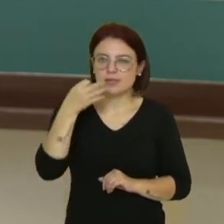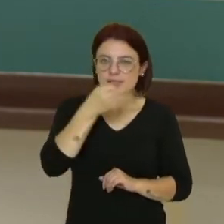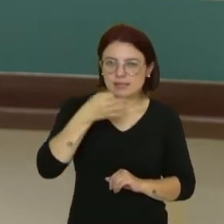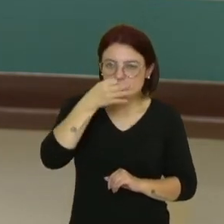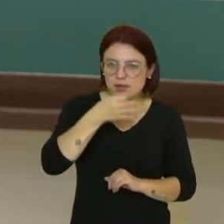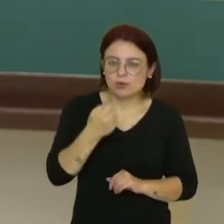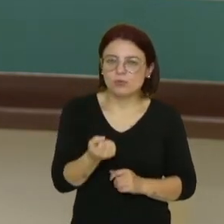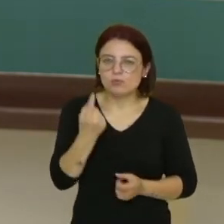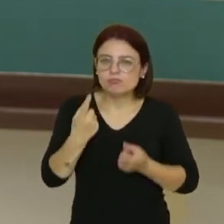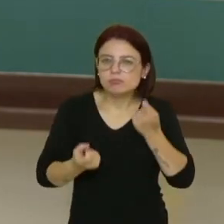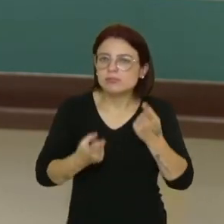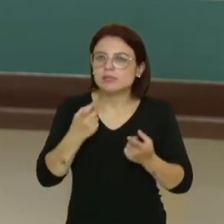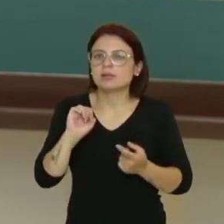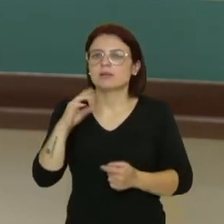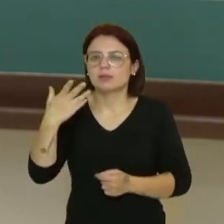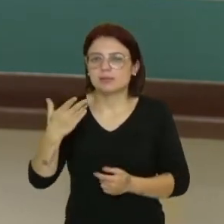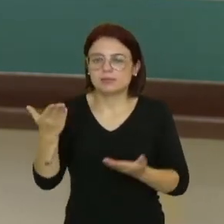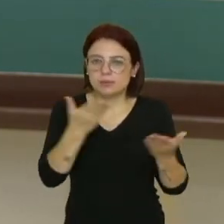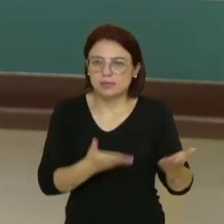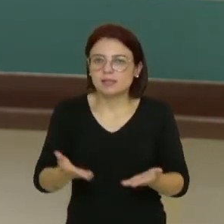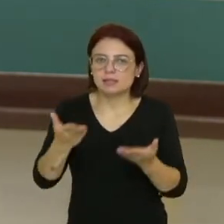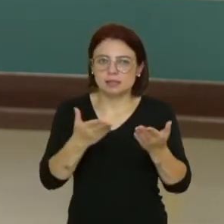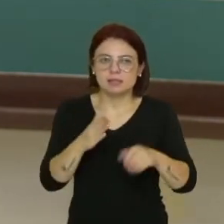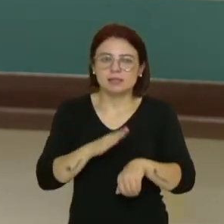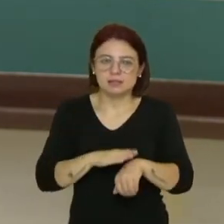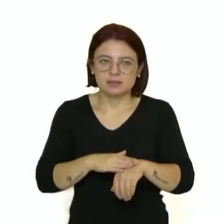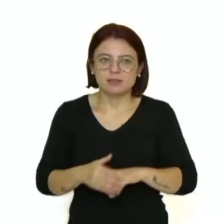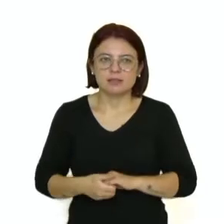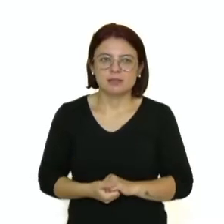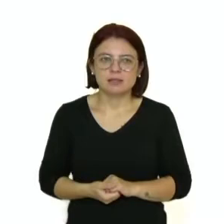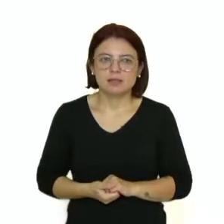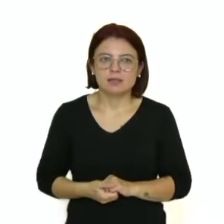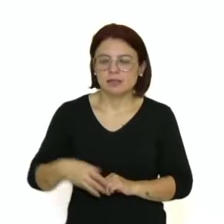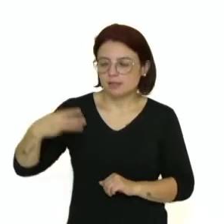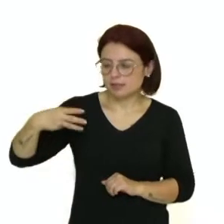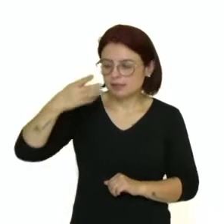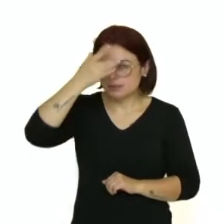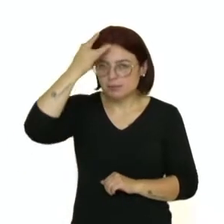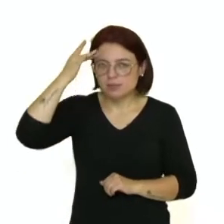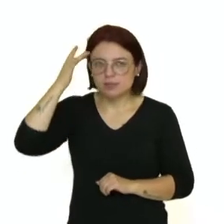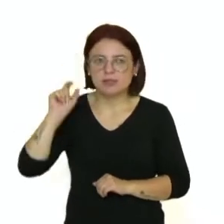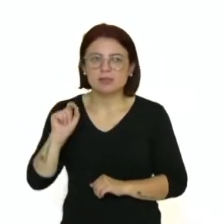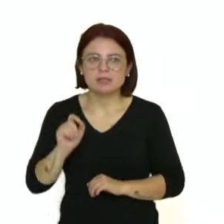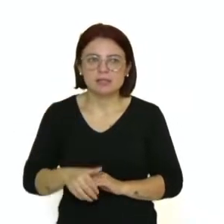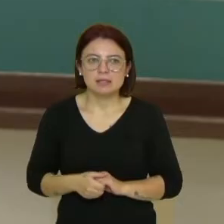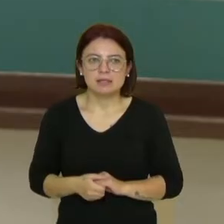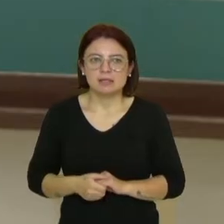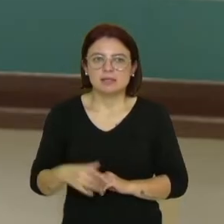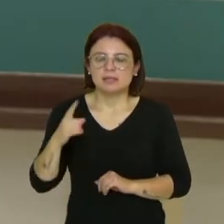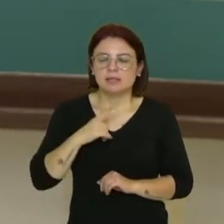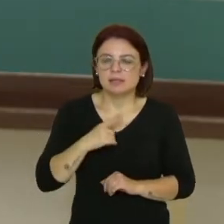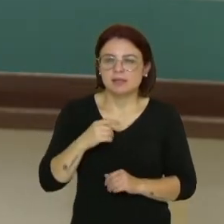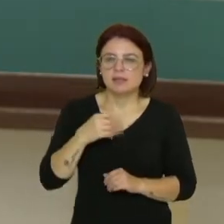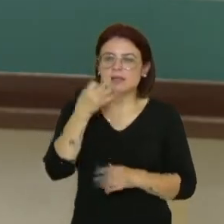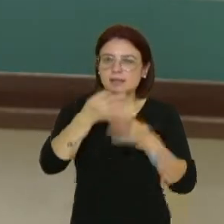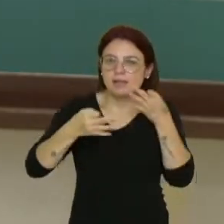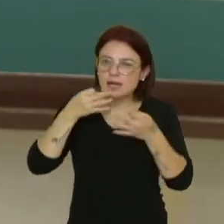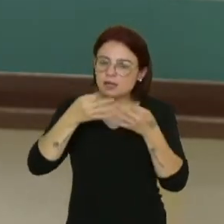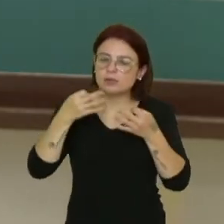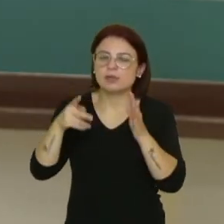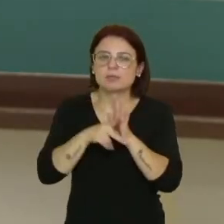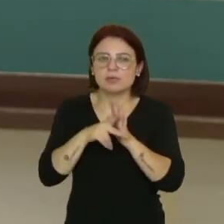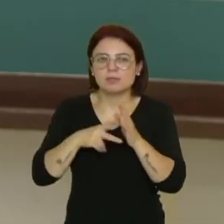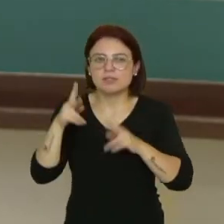coisas que aconteceram com ele também, certo? E em terceira pessoa, ele é um narrador observador, igual um narrador de